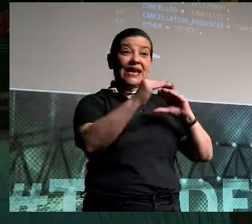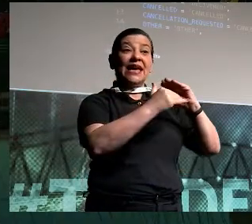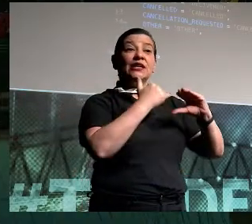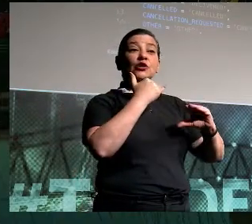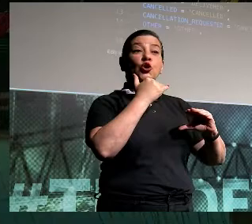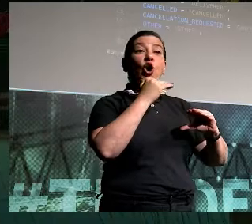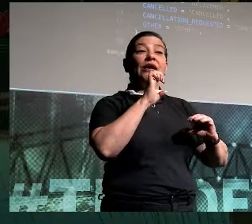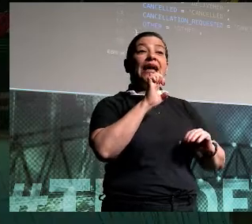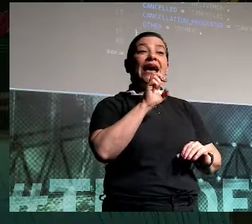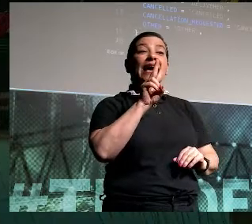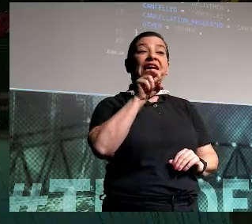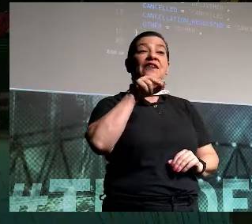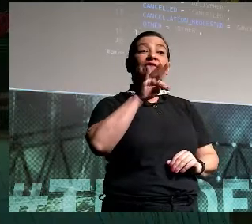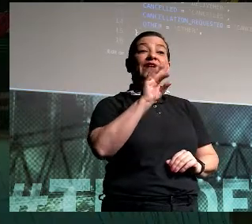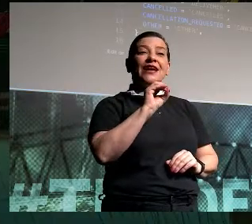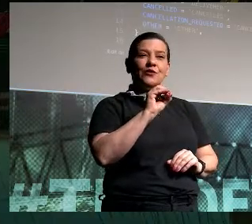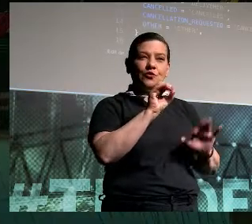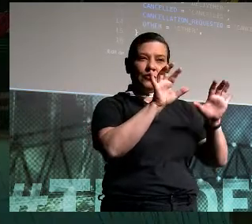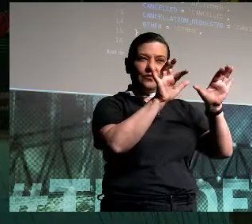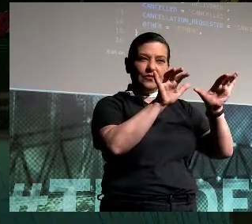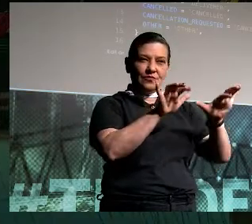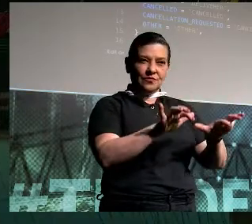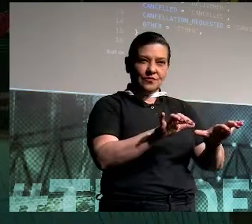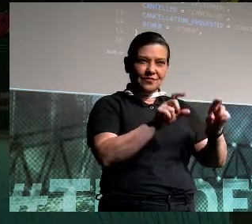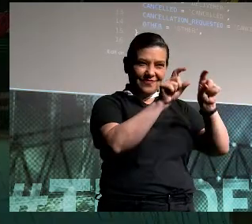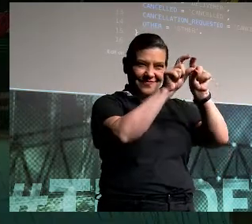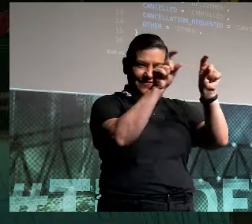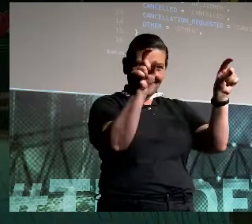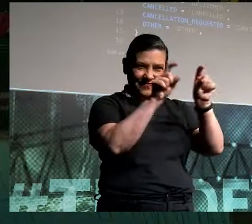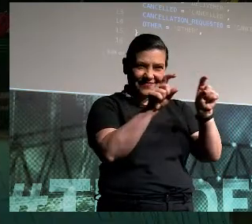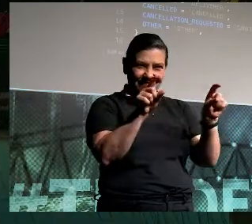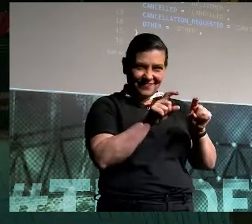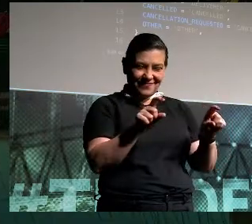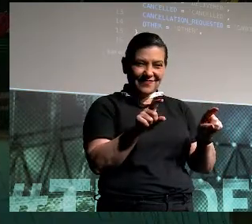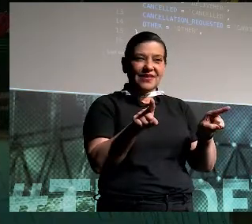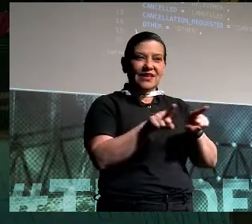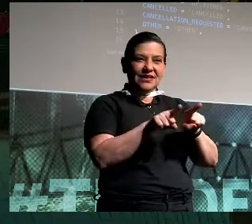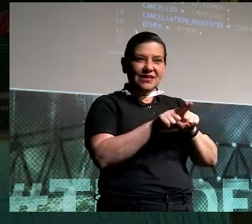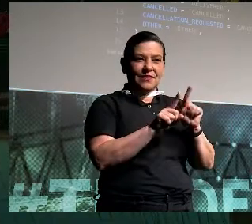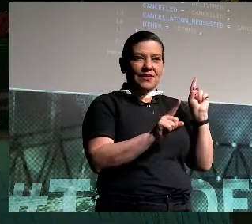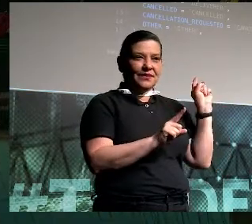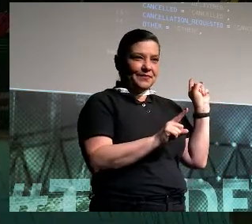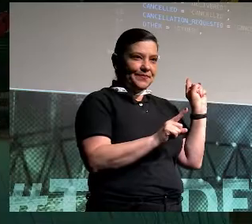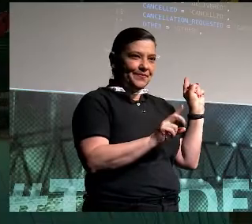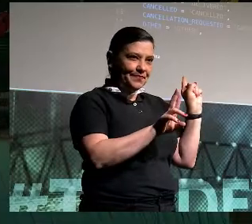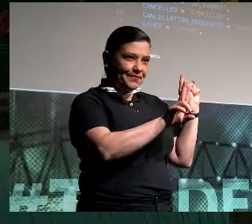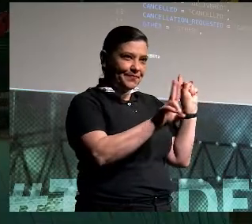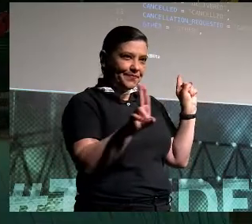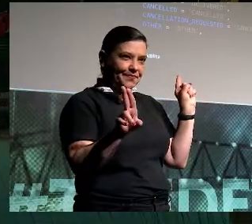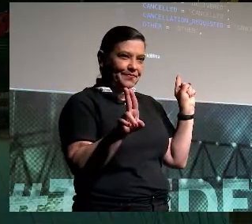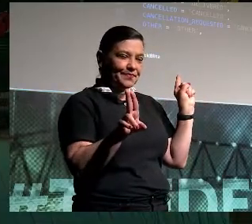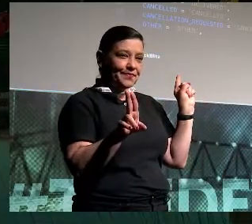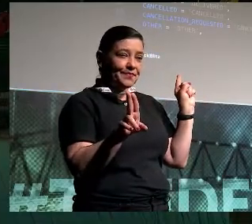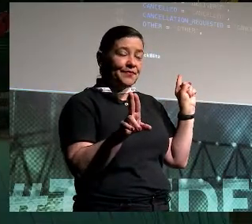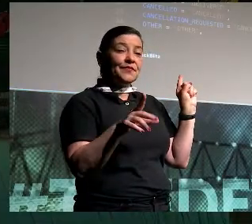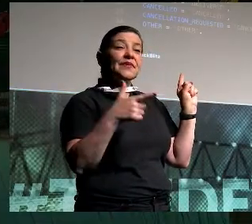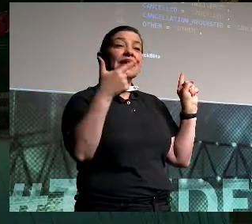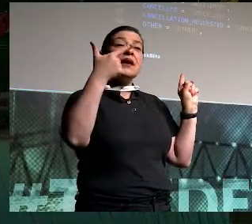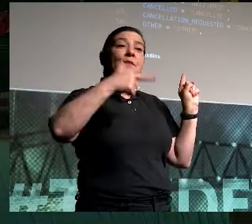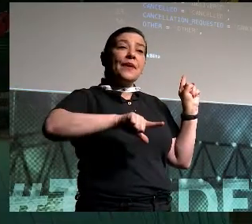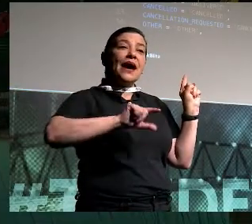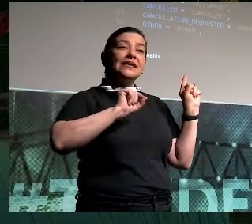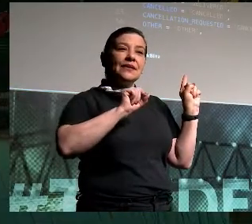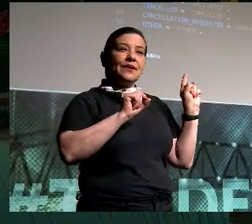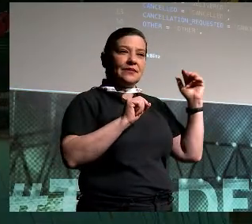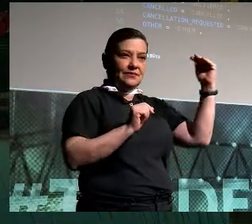esse evento, ele tem um ID do tipo string, ele tem um code aqui, que é um event code, que é esse meu enum de strings, e ele tem um